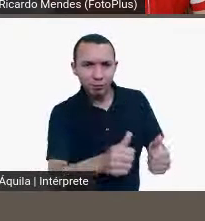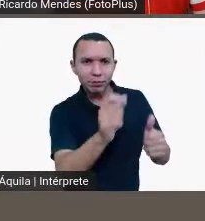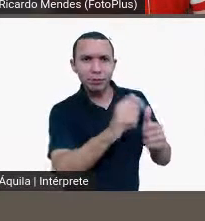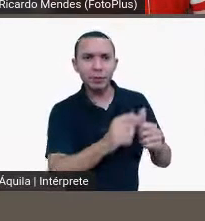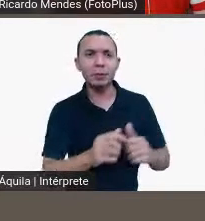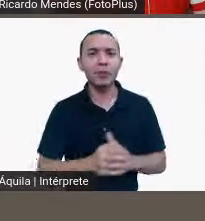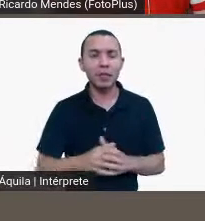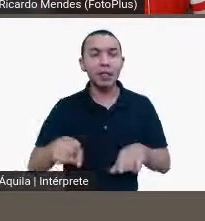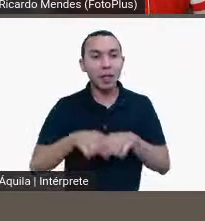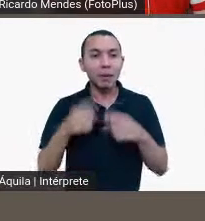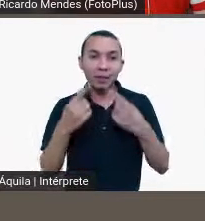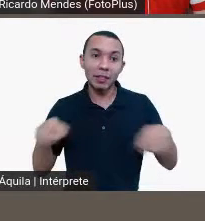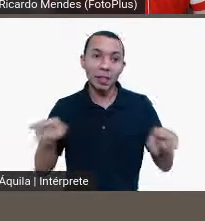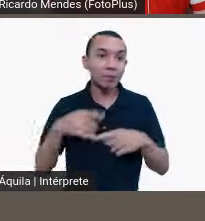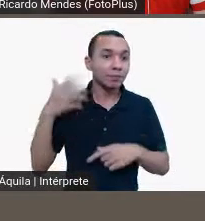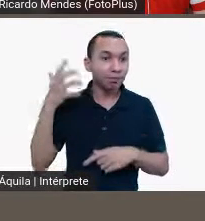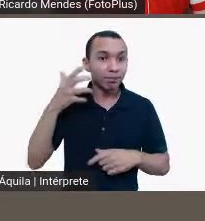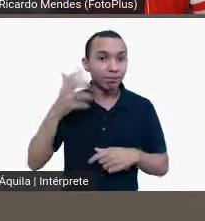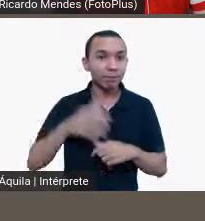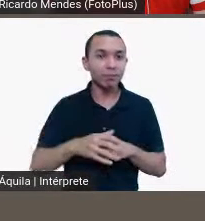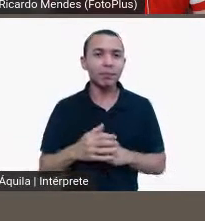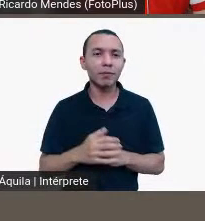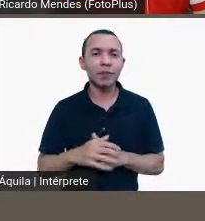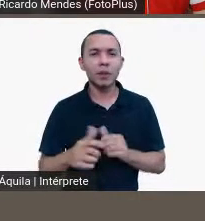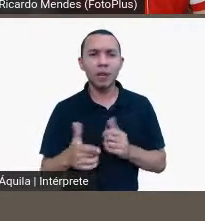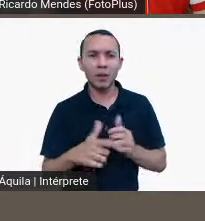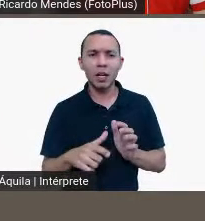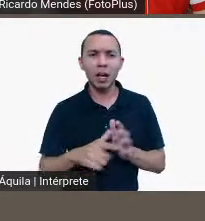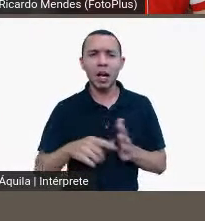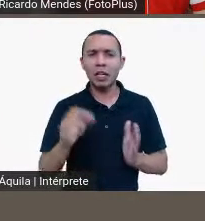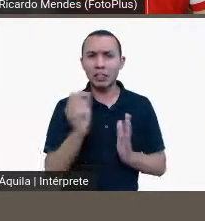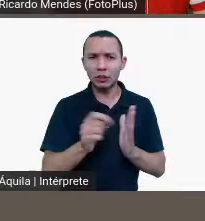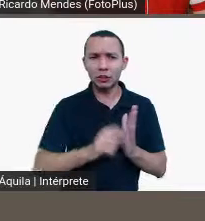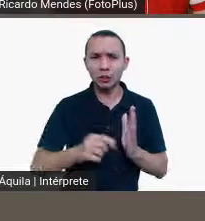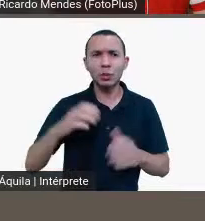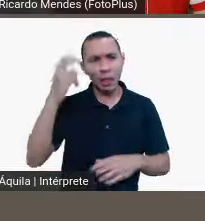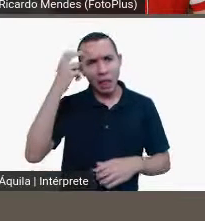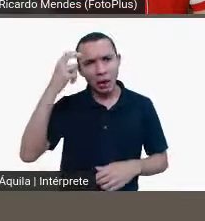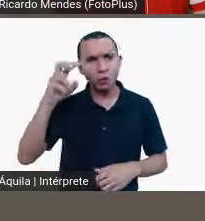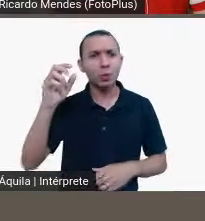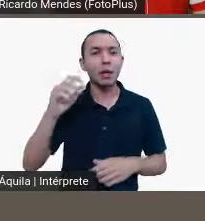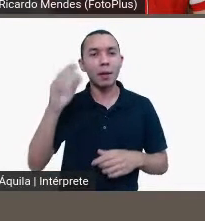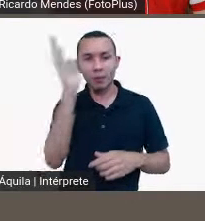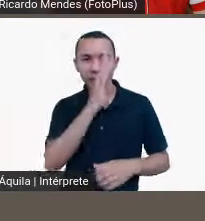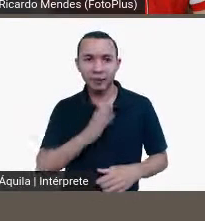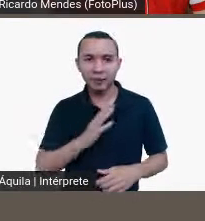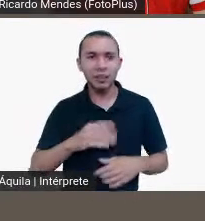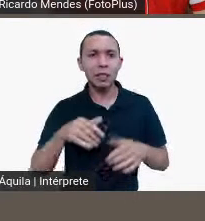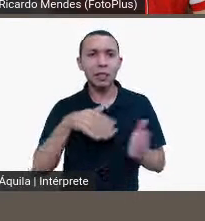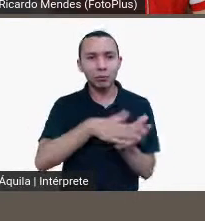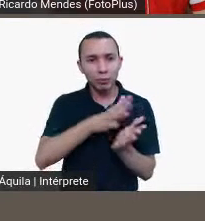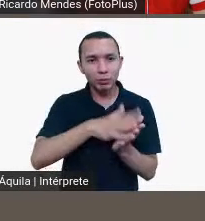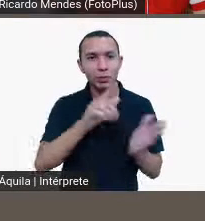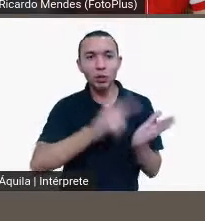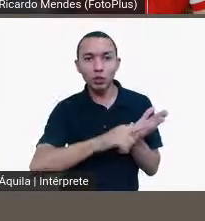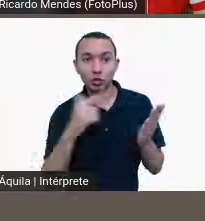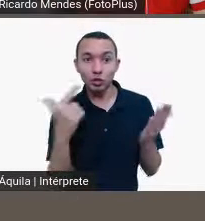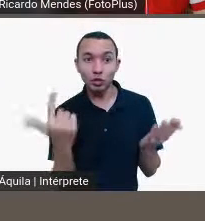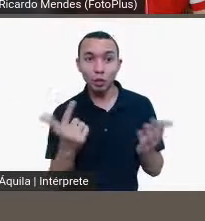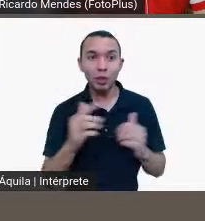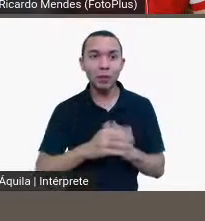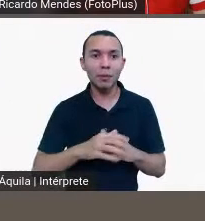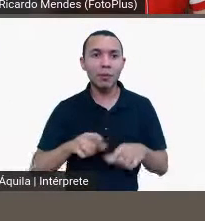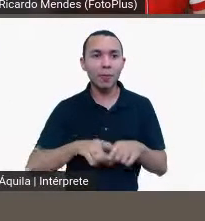nesse sentido, do papel alargado que escritores tiveram na cultura brasileira a partir da imprensa, enquanto articulistas ou jornalistas, como também